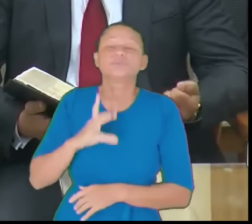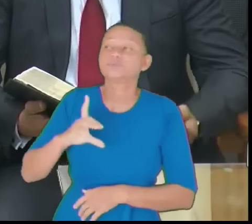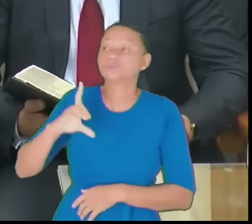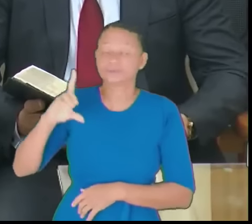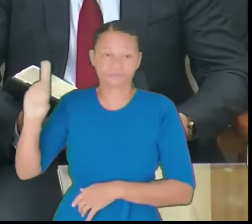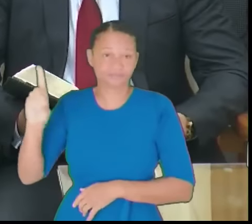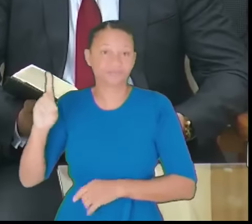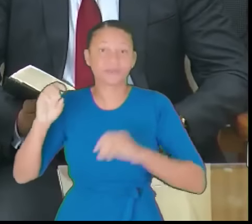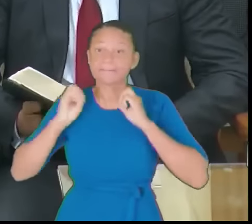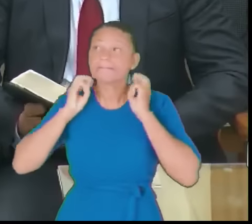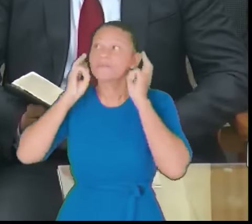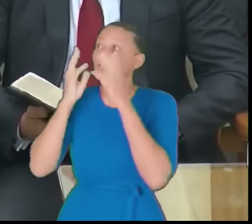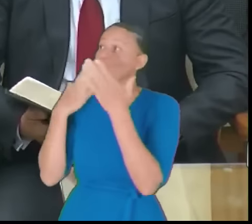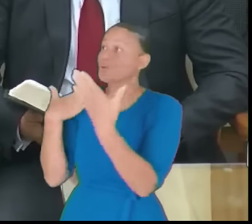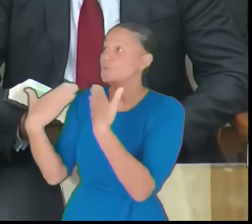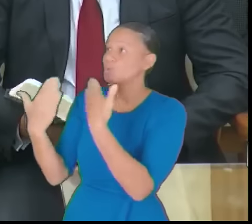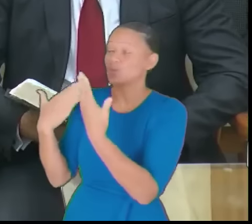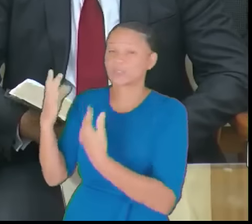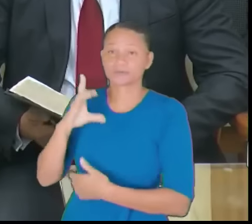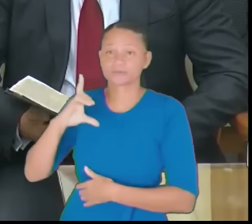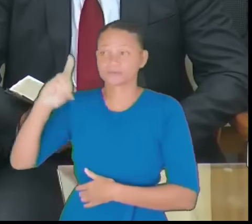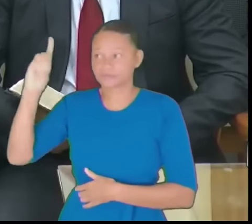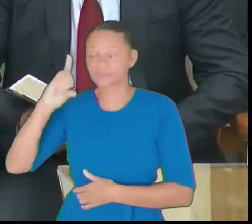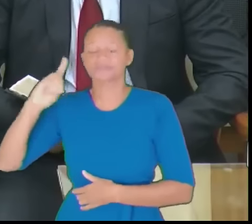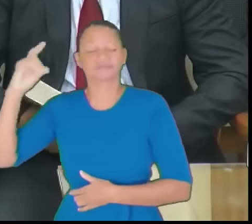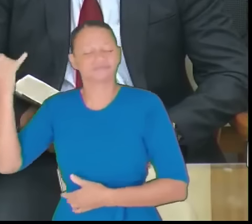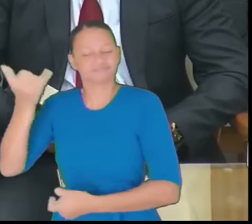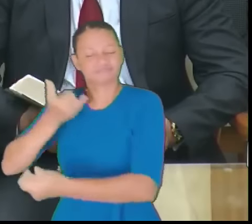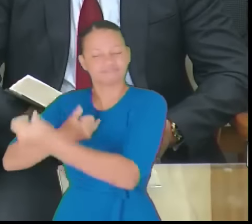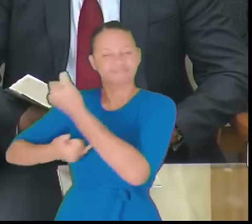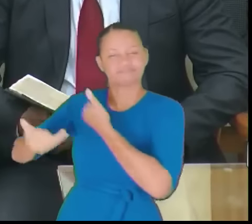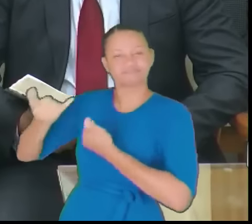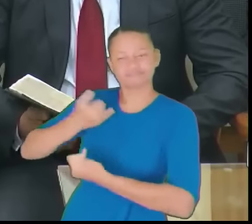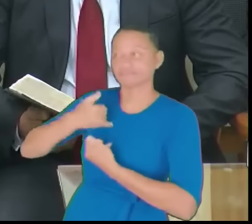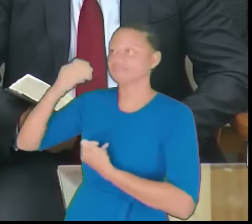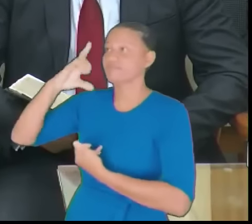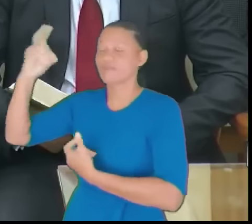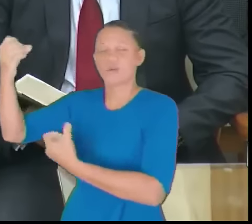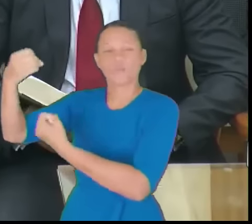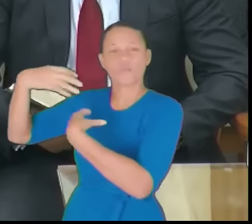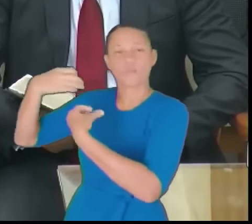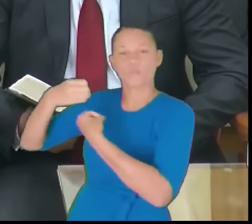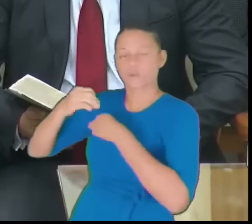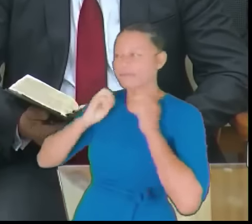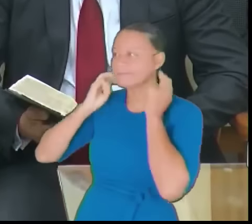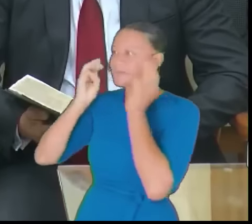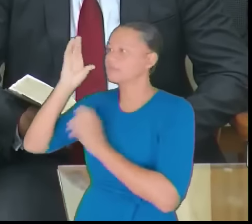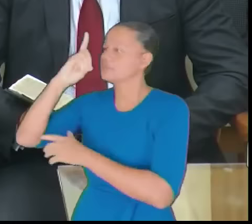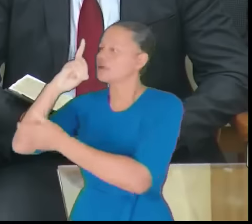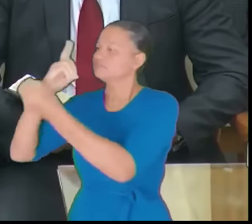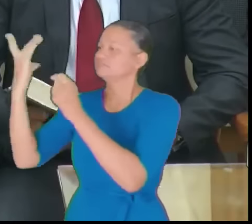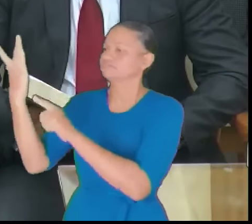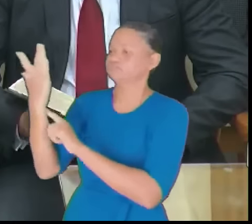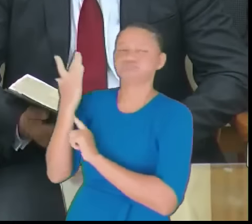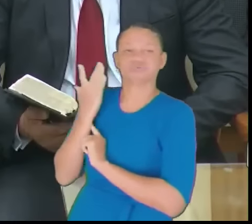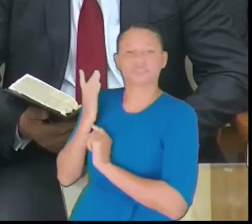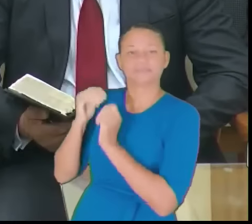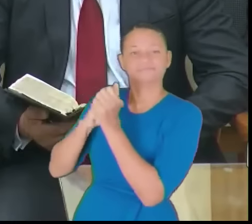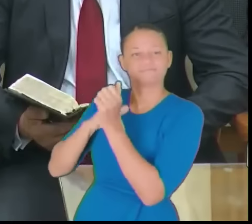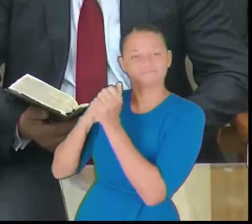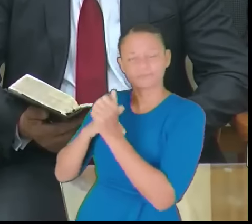Moisés falava com Deus e Deus falava com Moisés, Deus ensinava a Moisés, Deus revelava segredos a Moisés.